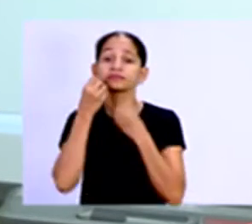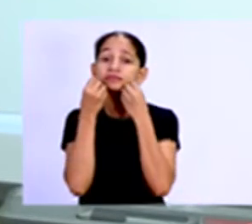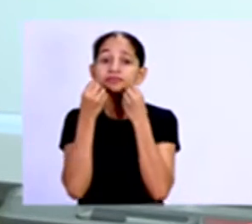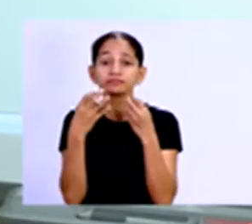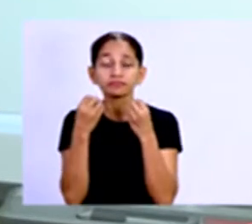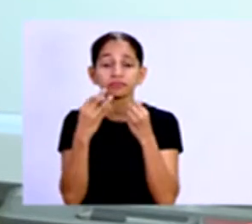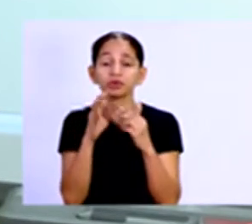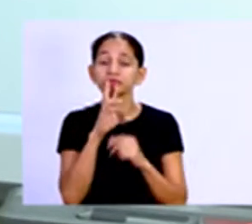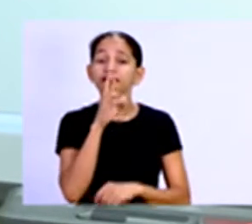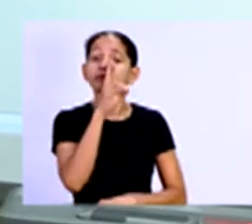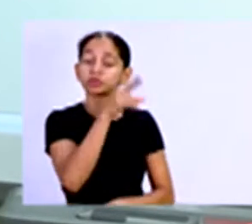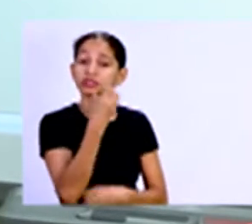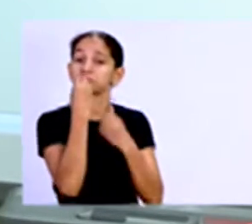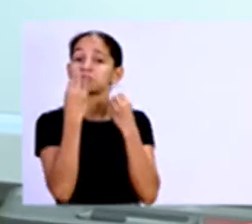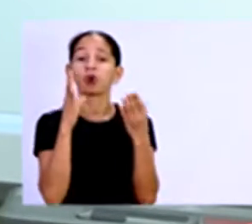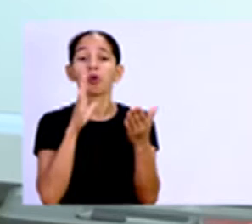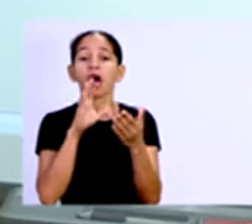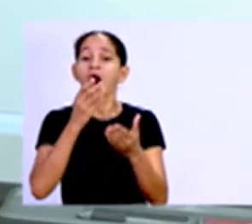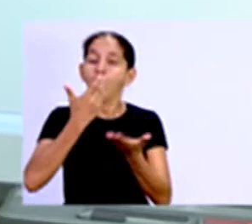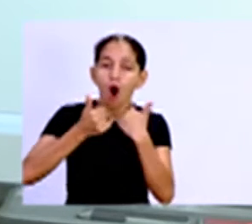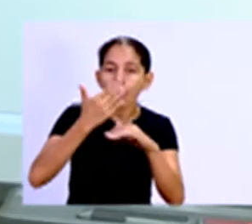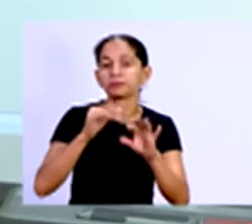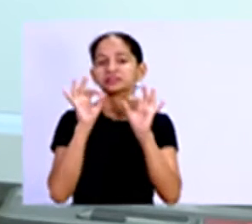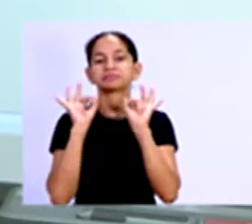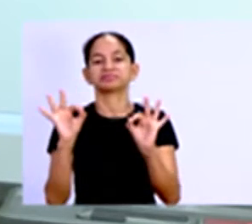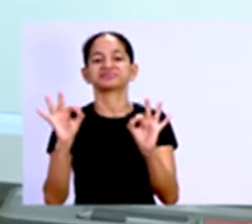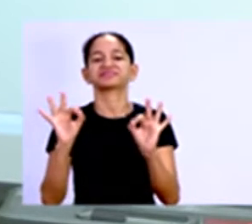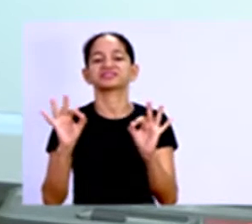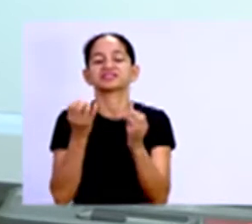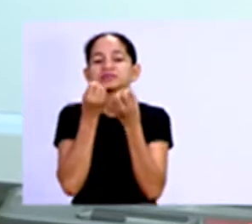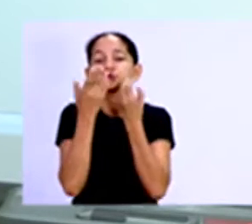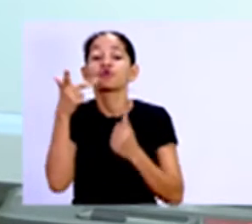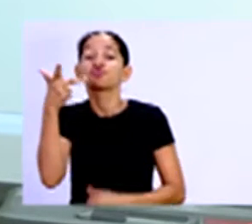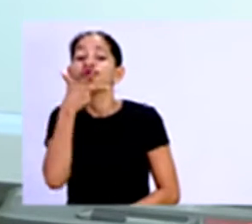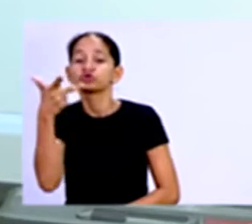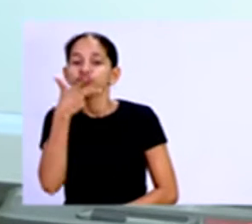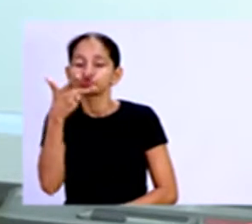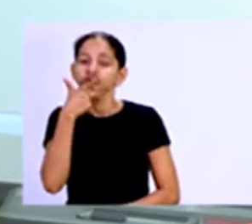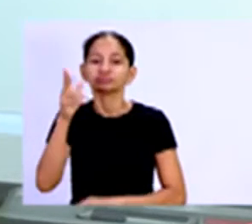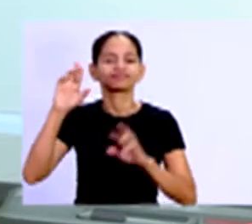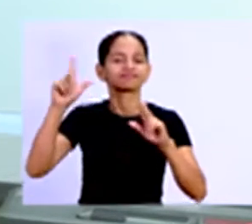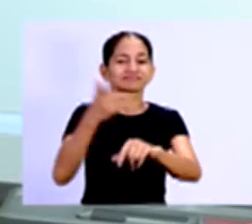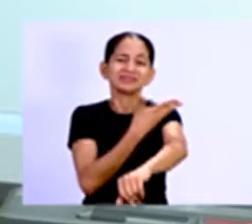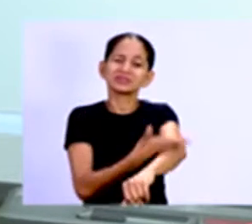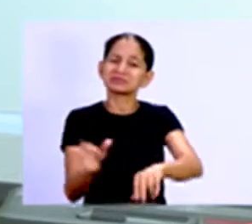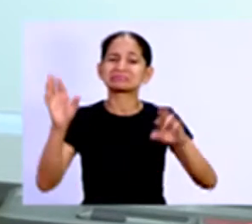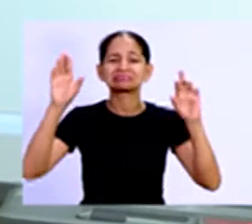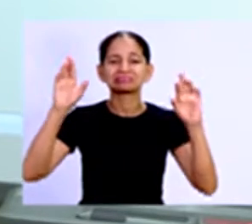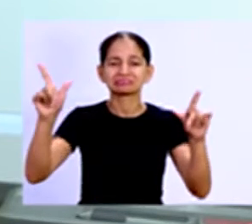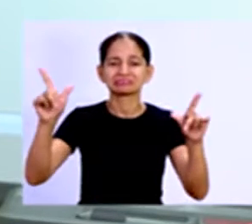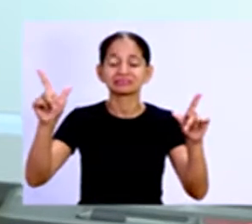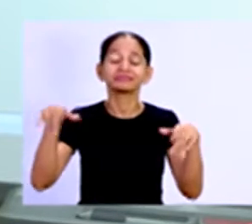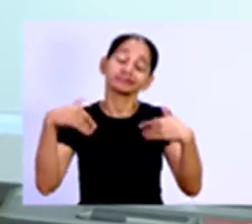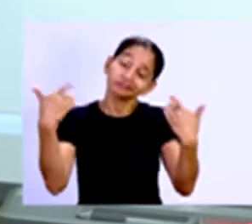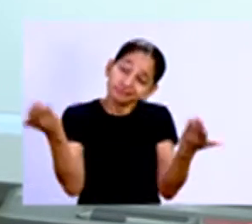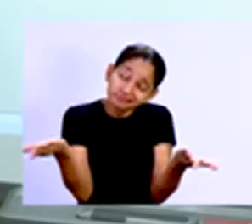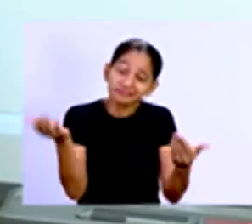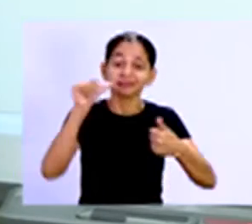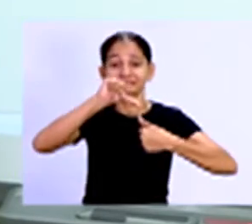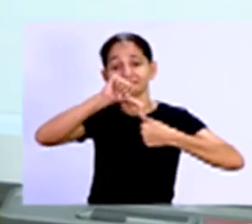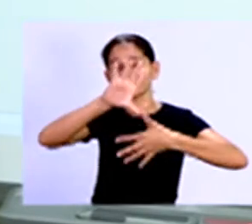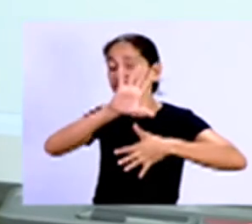várias vezes. Então, isso define claramente que cada sociedade tem os seus hábitos, os seus costumes e o seu repertório. E